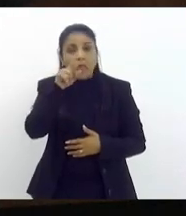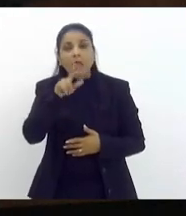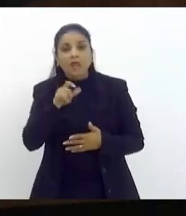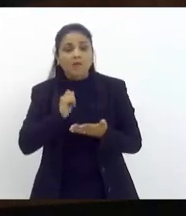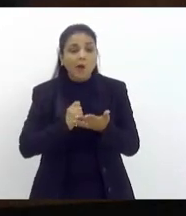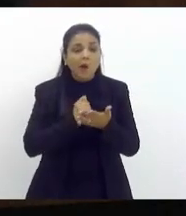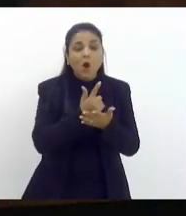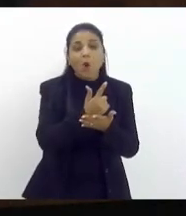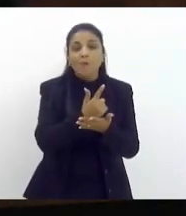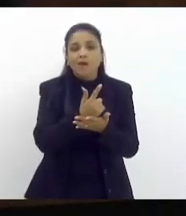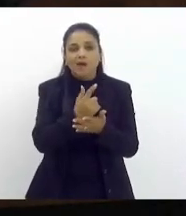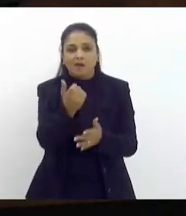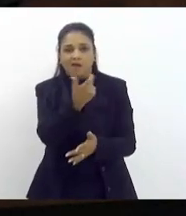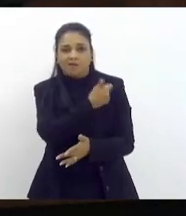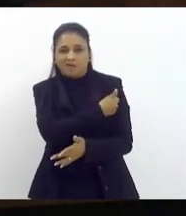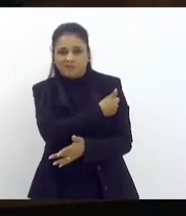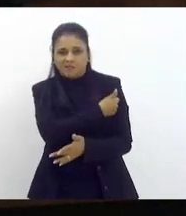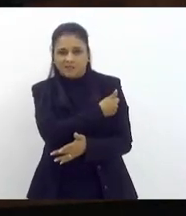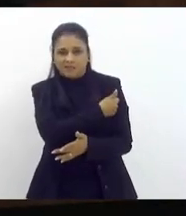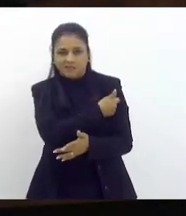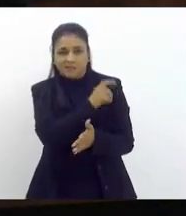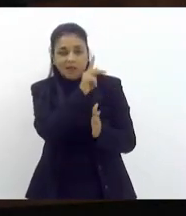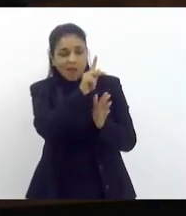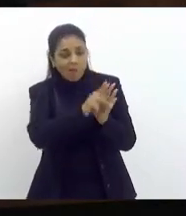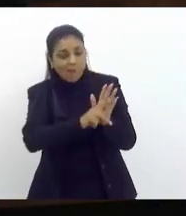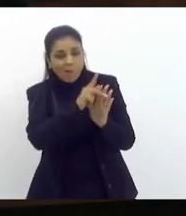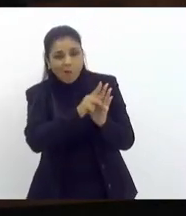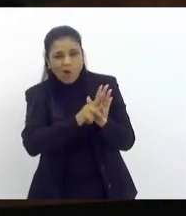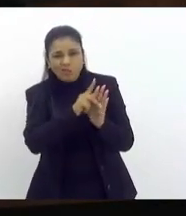um projeto tá meio solto